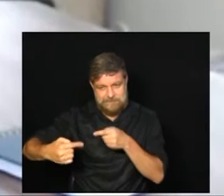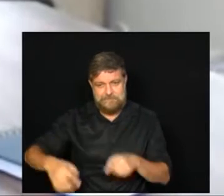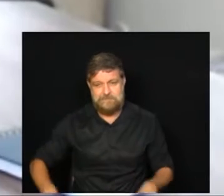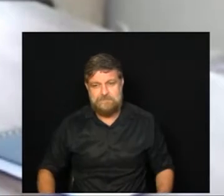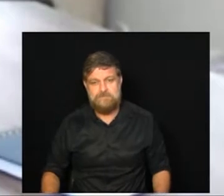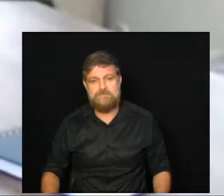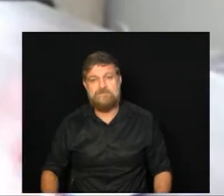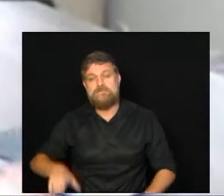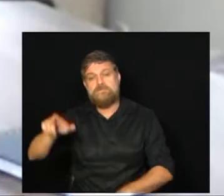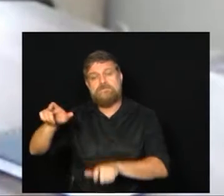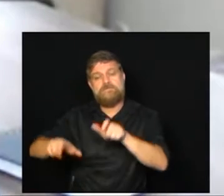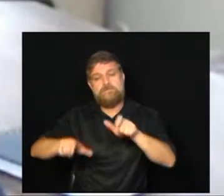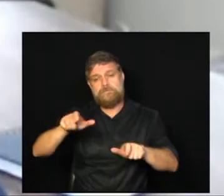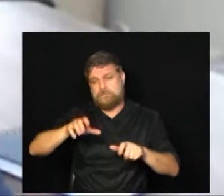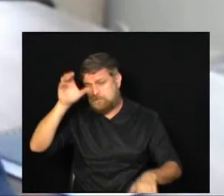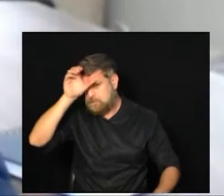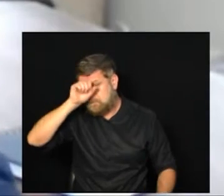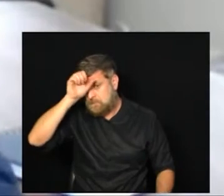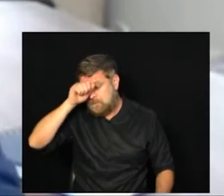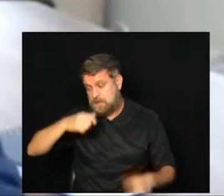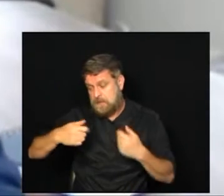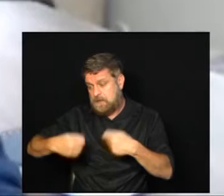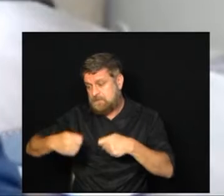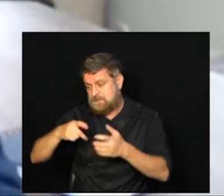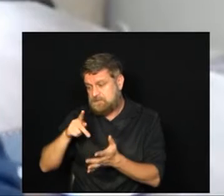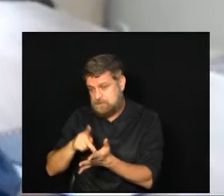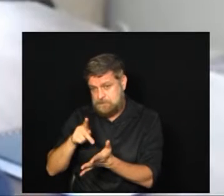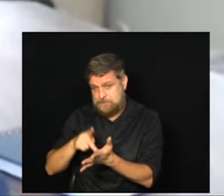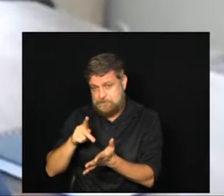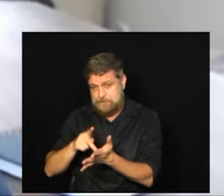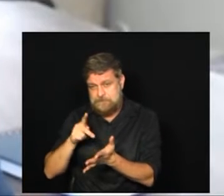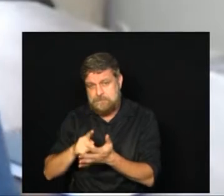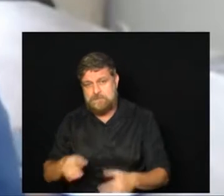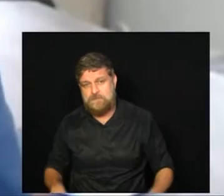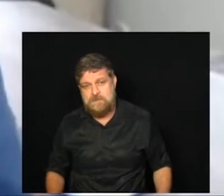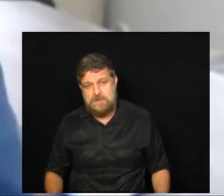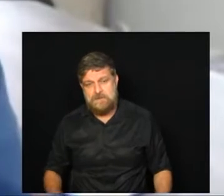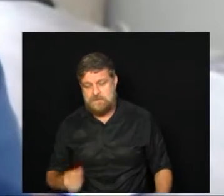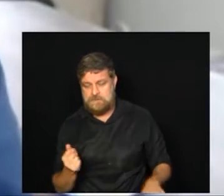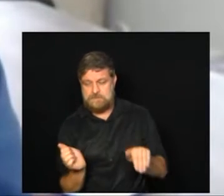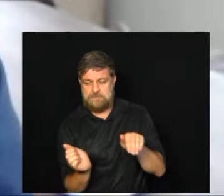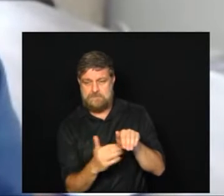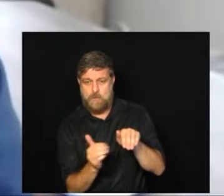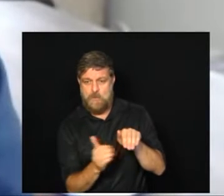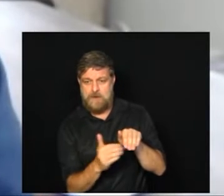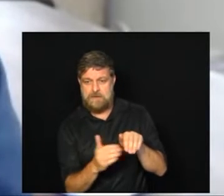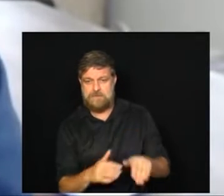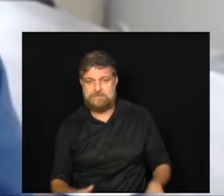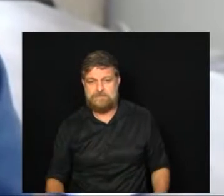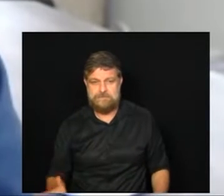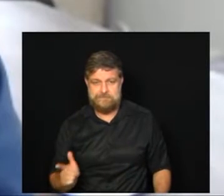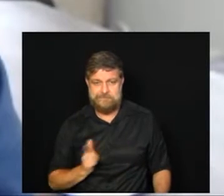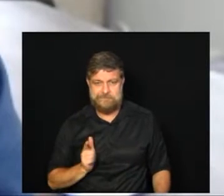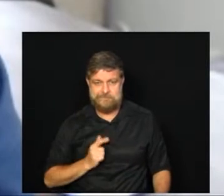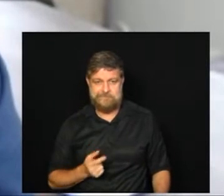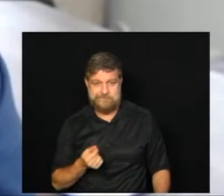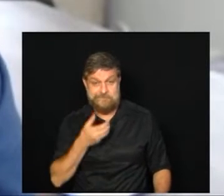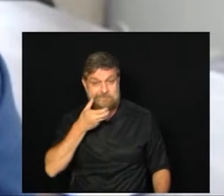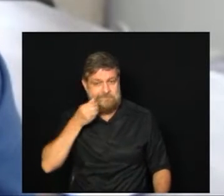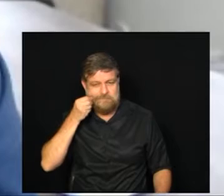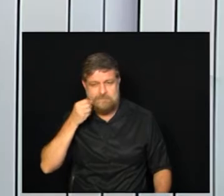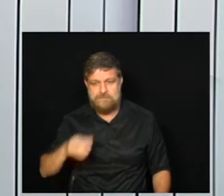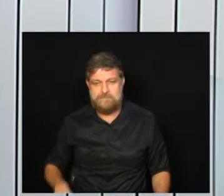né, as pessoas acabaram aprendendo que elas precisam realmente guardar e ter recursos ali, ter esse fluxo de caixa, né? De